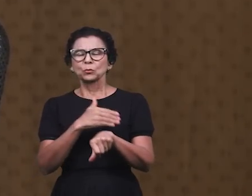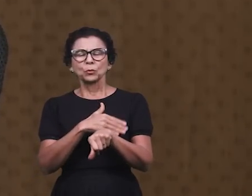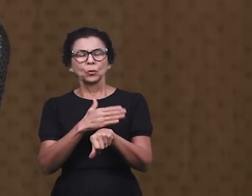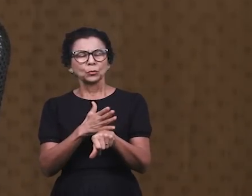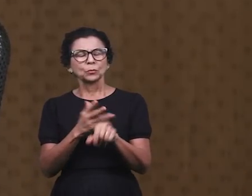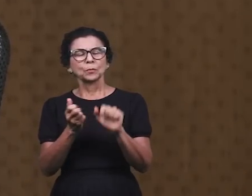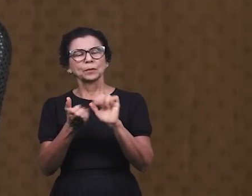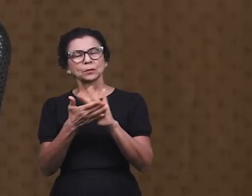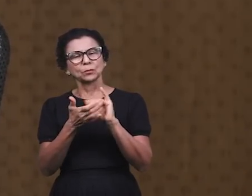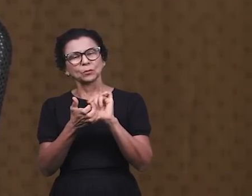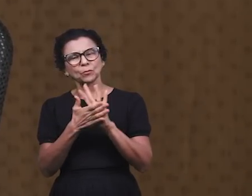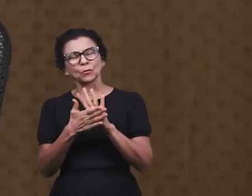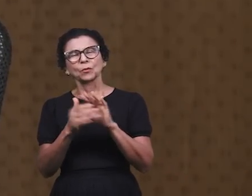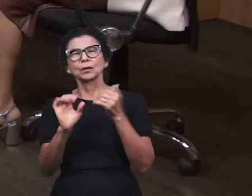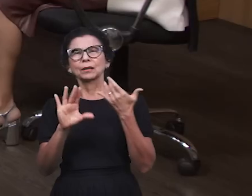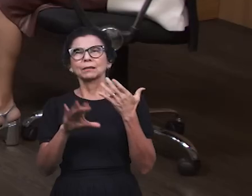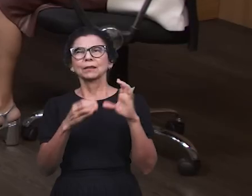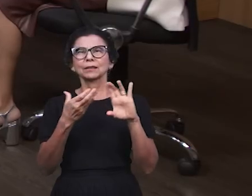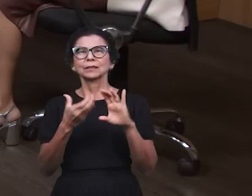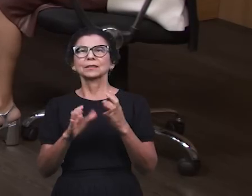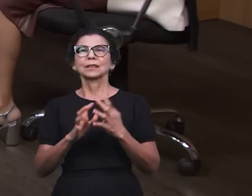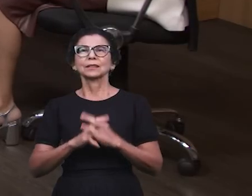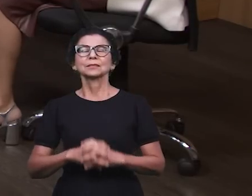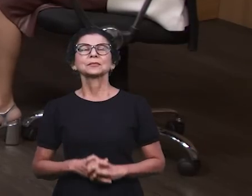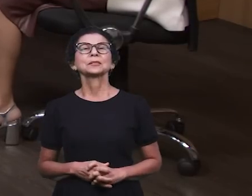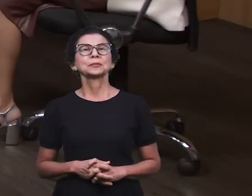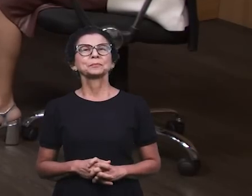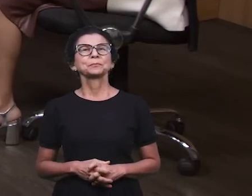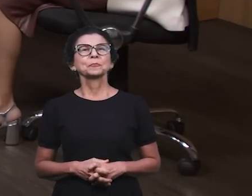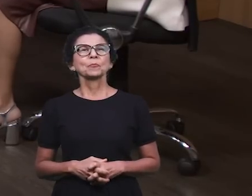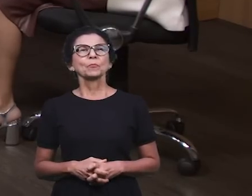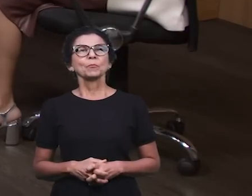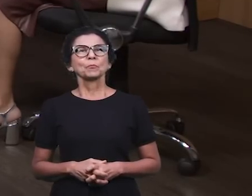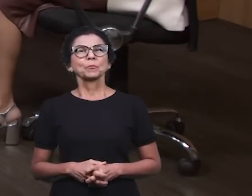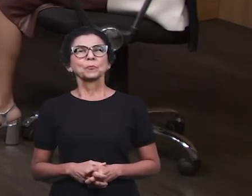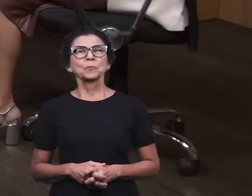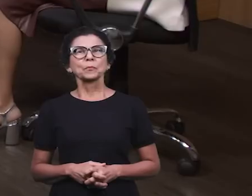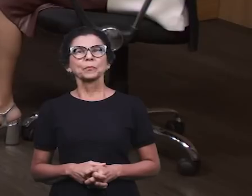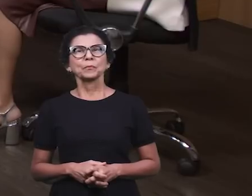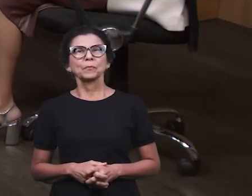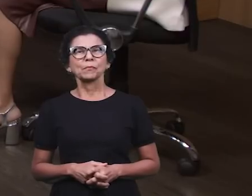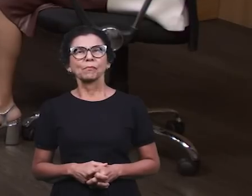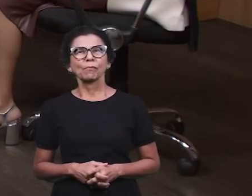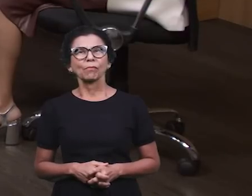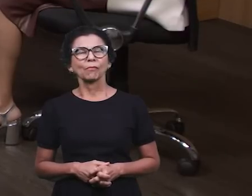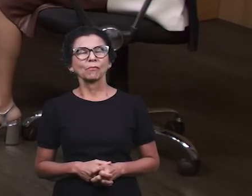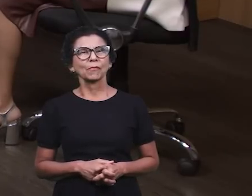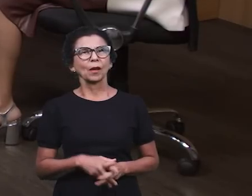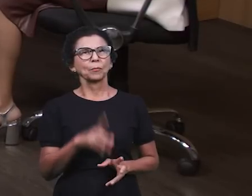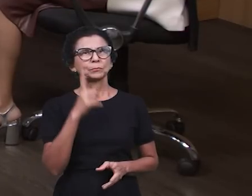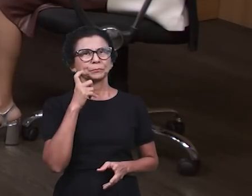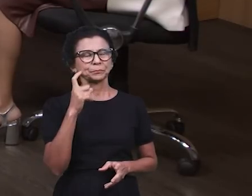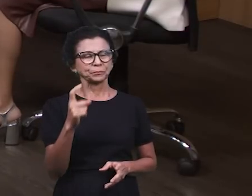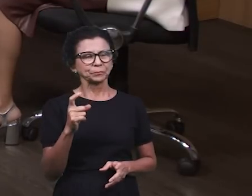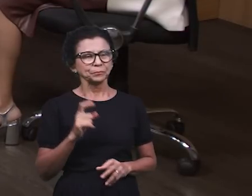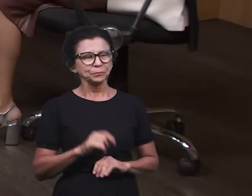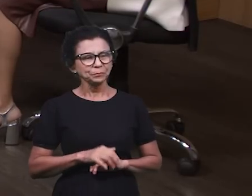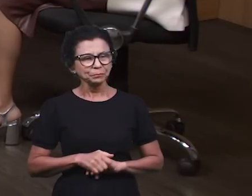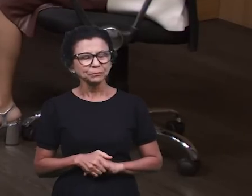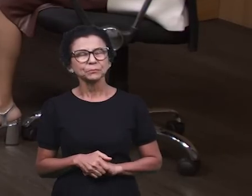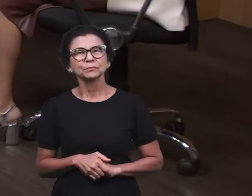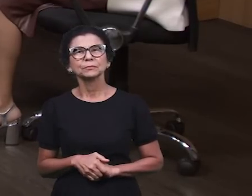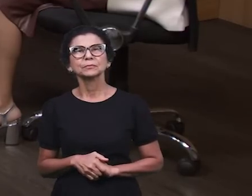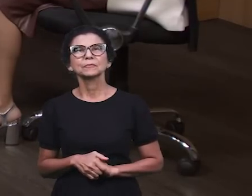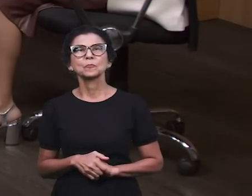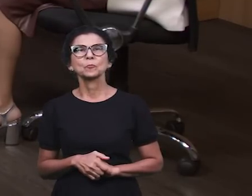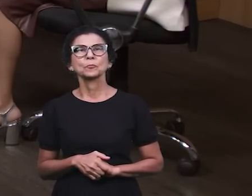o tempo, né? Em todo o tempo. Isso é maravilhoso. Amém. É muito interessante que a gente faz questão, em